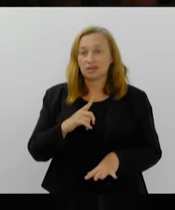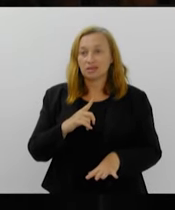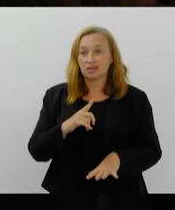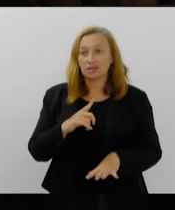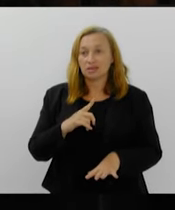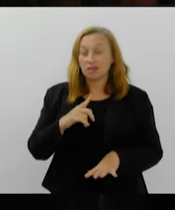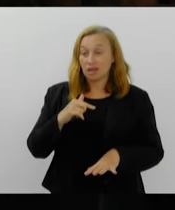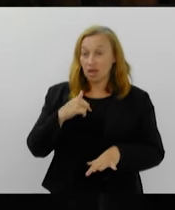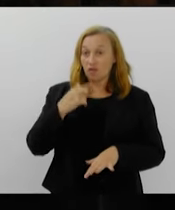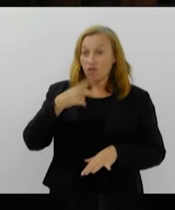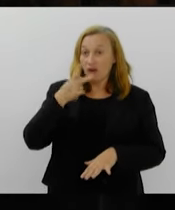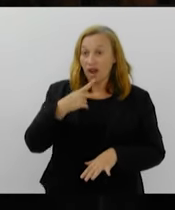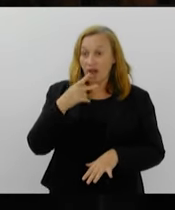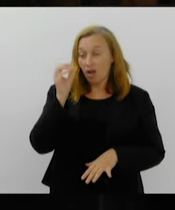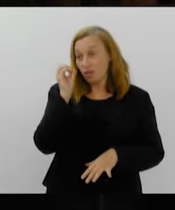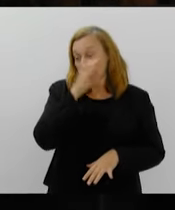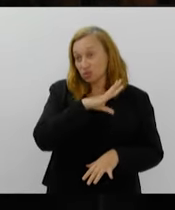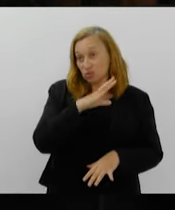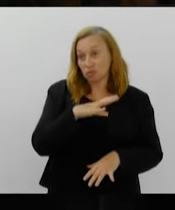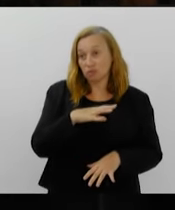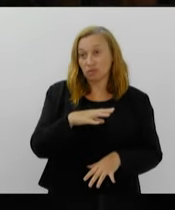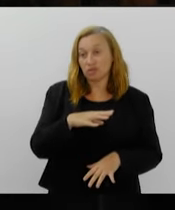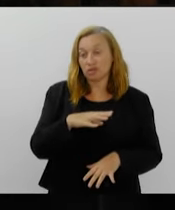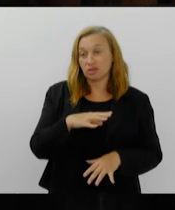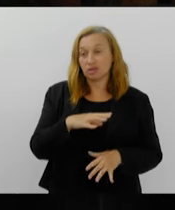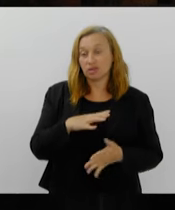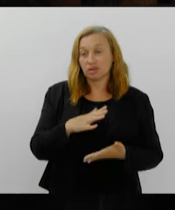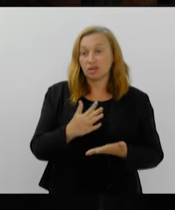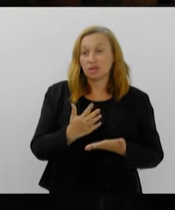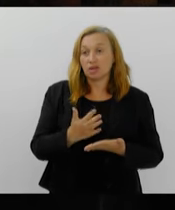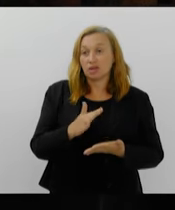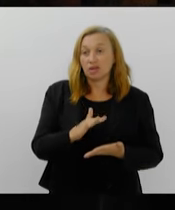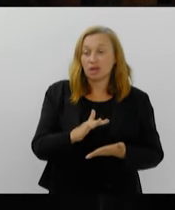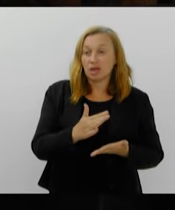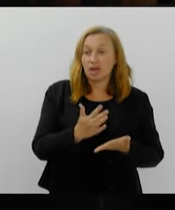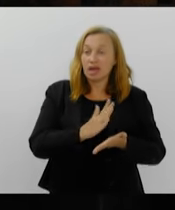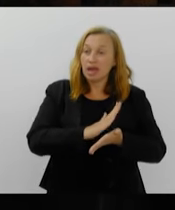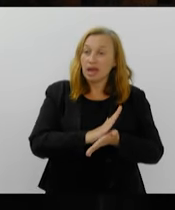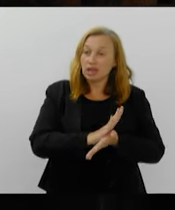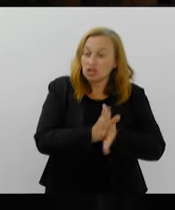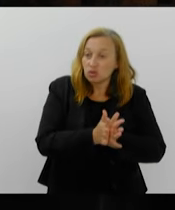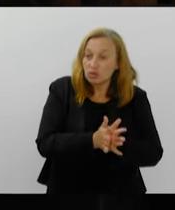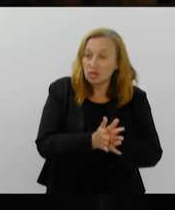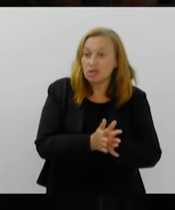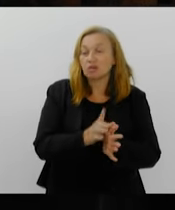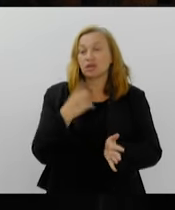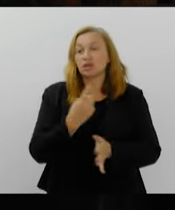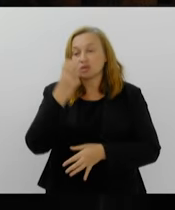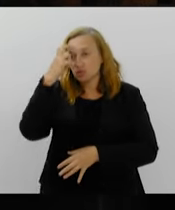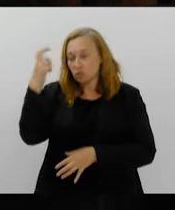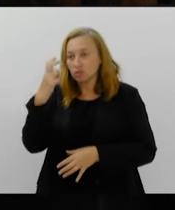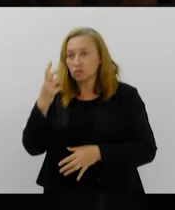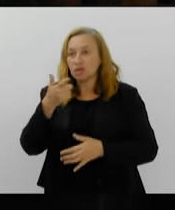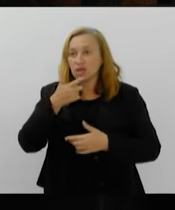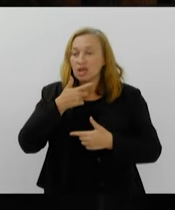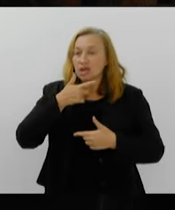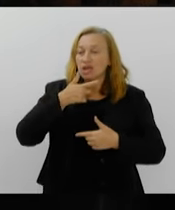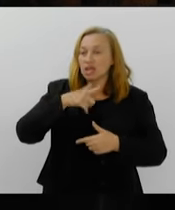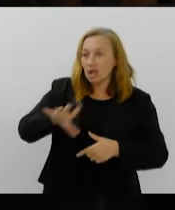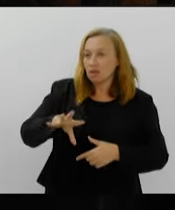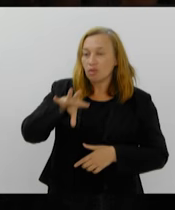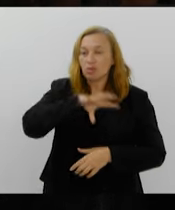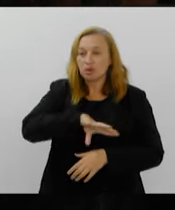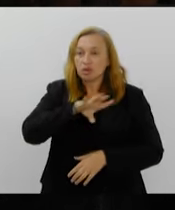minha parte é um absurdo é um assassinato das nossas tradições da nossa cultura e do nosso idioma Língua Portuguesa